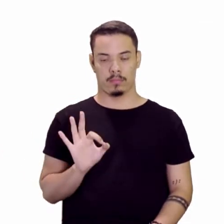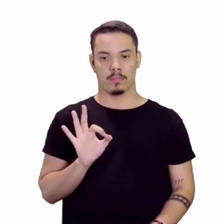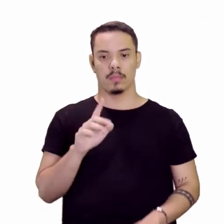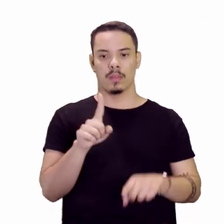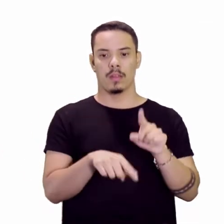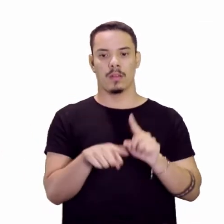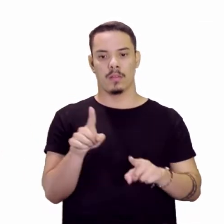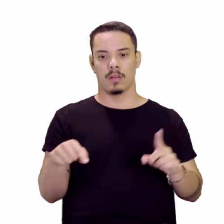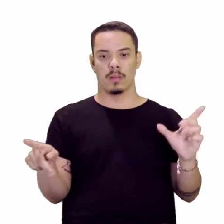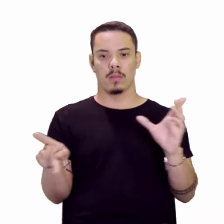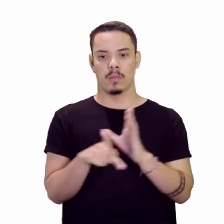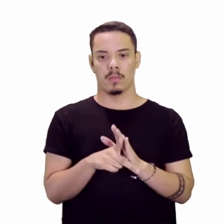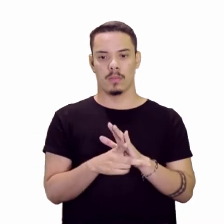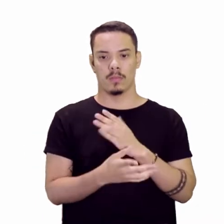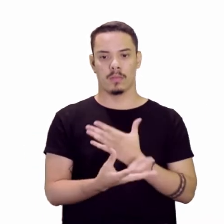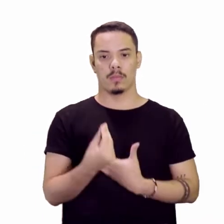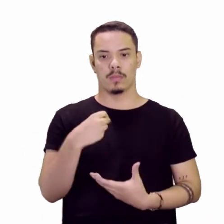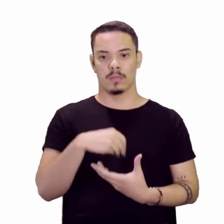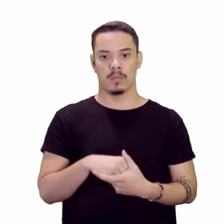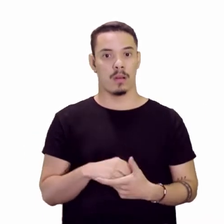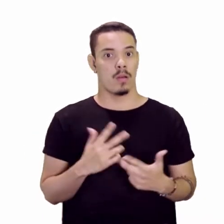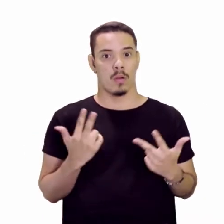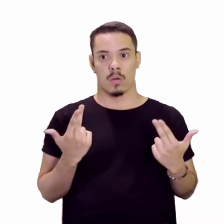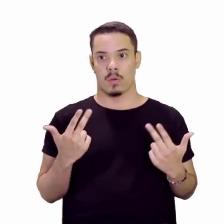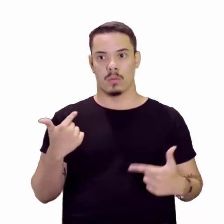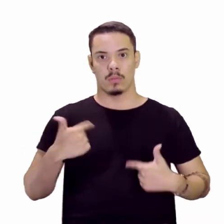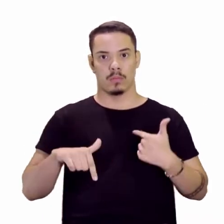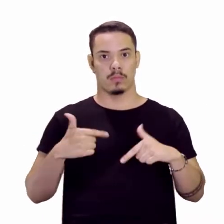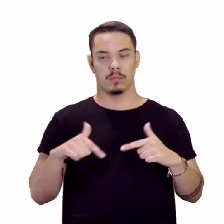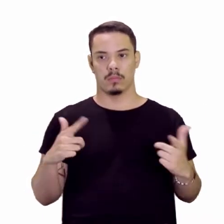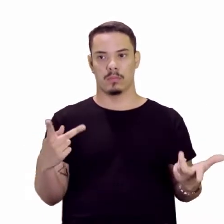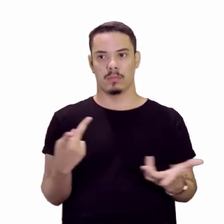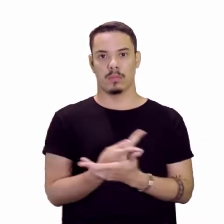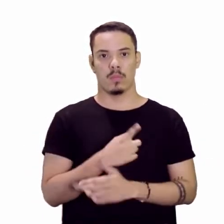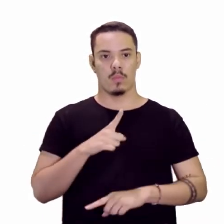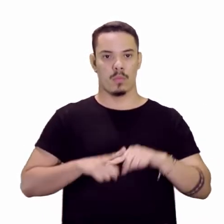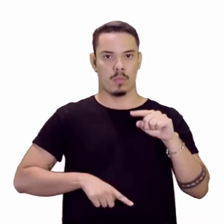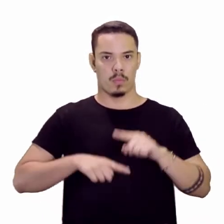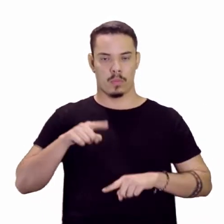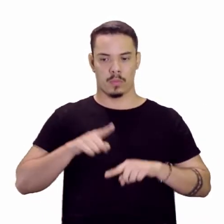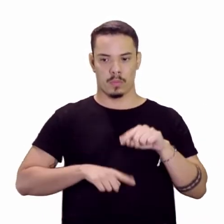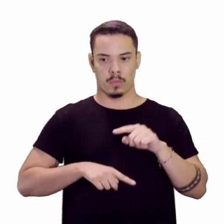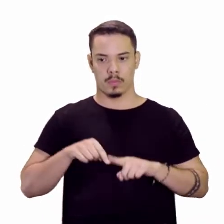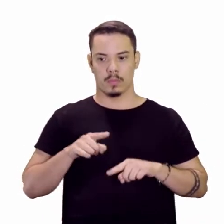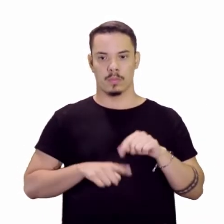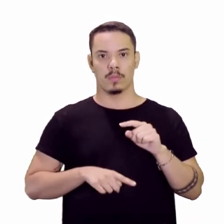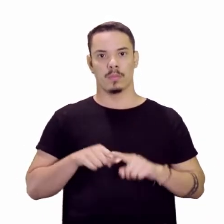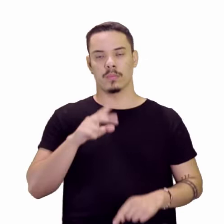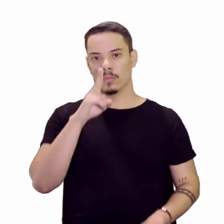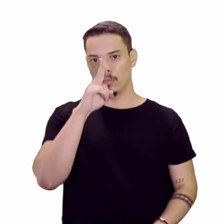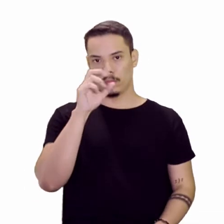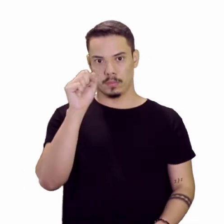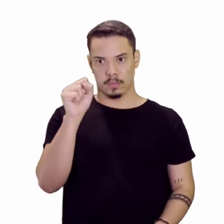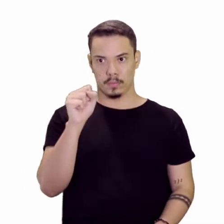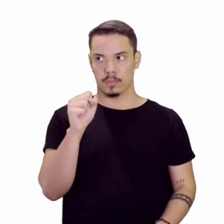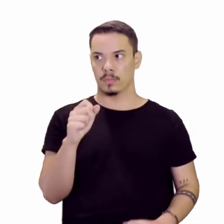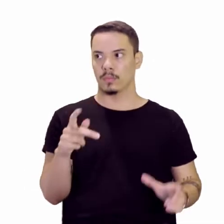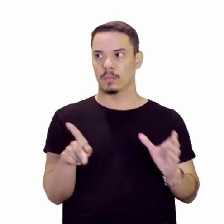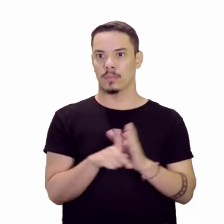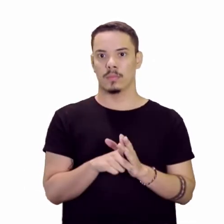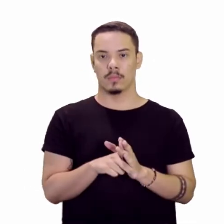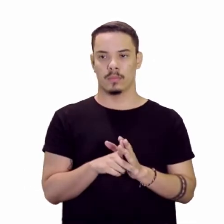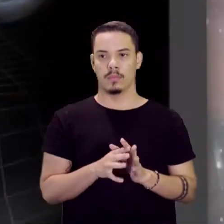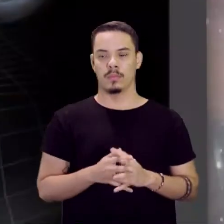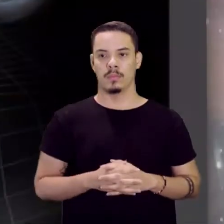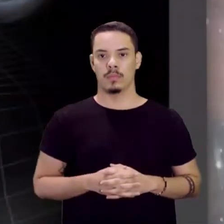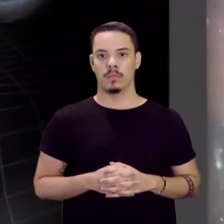variação de energia potencial é igual ao trabalho realizado pelo corpo, né, Deise? Isso. Pela força-peso daquele corpo, né?